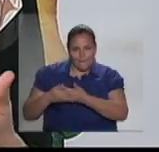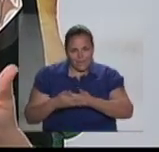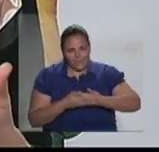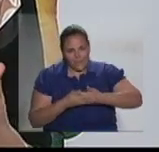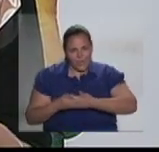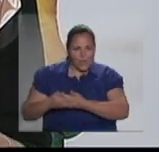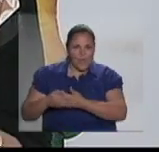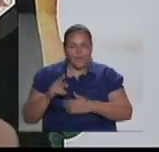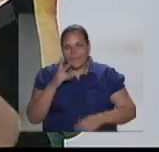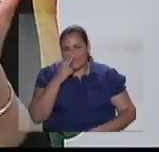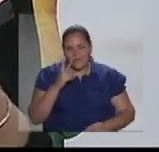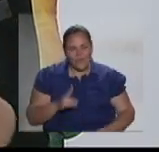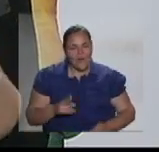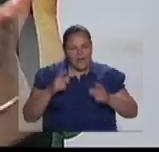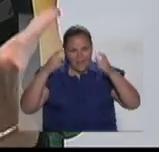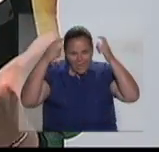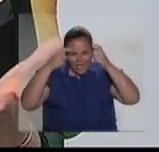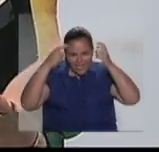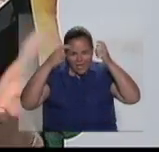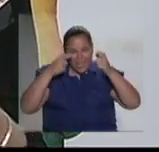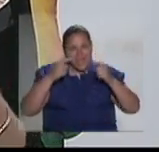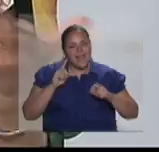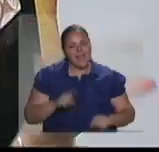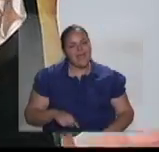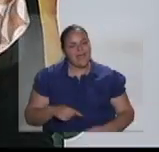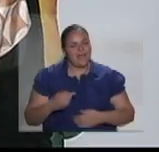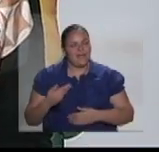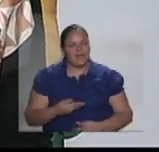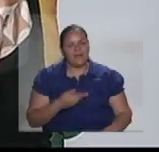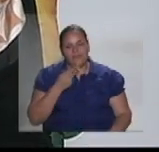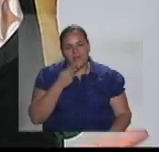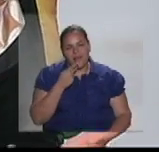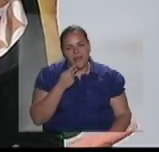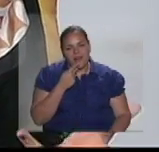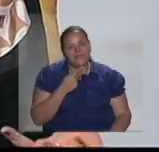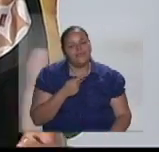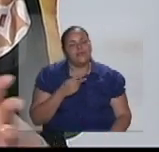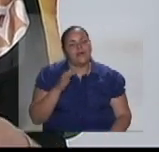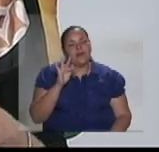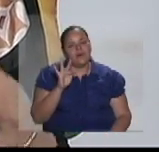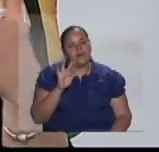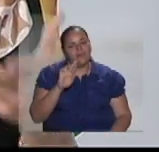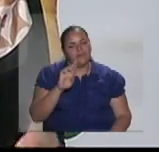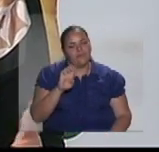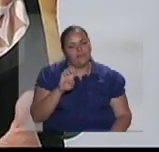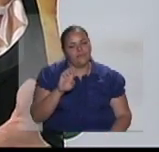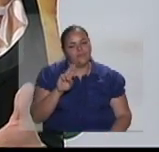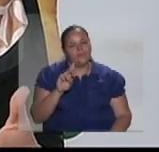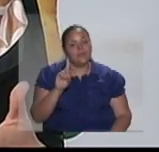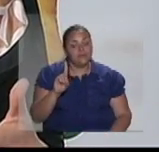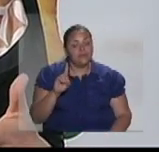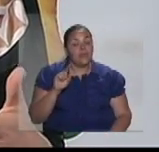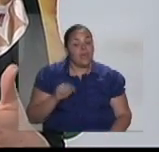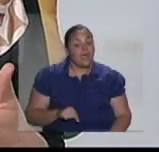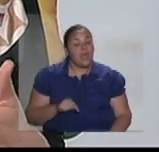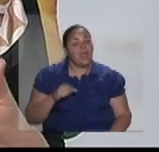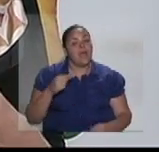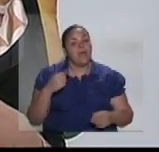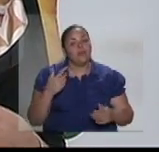aquele bebê, né, aquele rei, aquele bebê, assim, Sua Majestade o bebê, dizia Freud. Então, assim, ele vem ocupar um